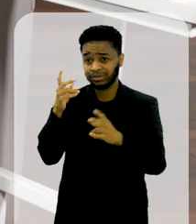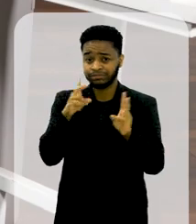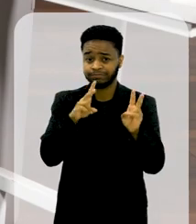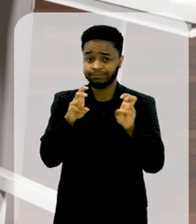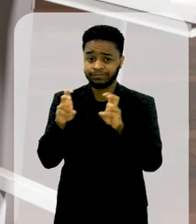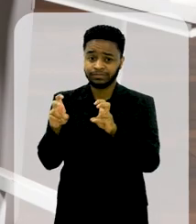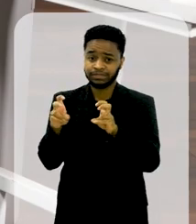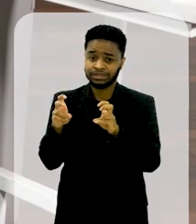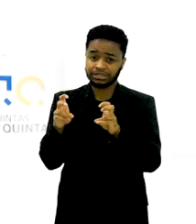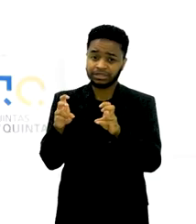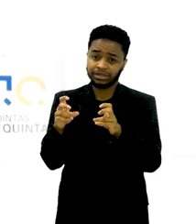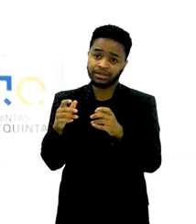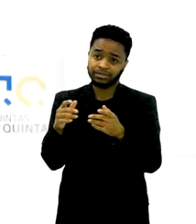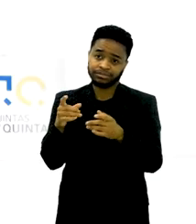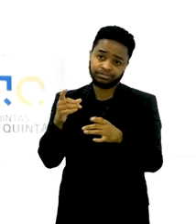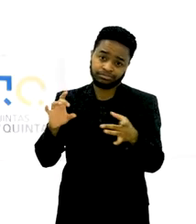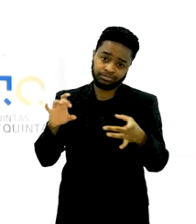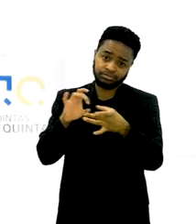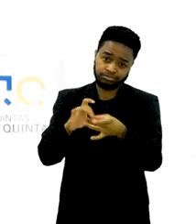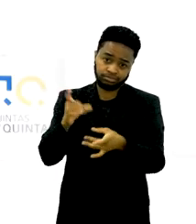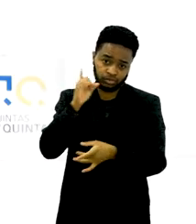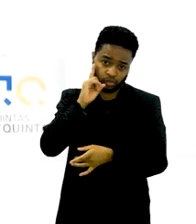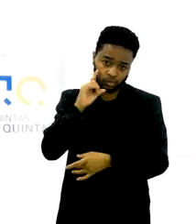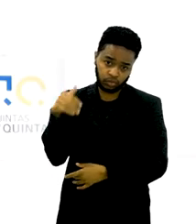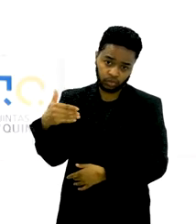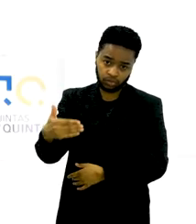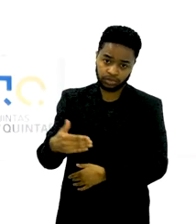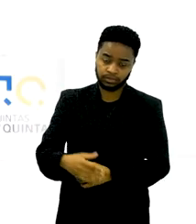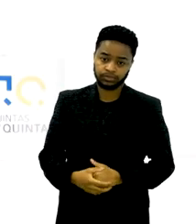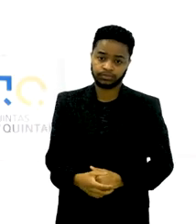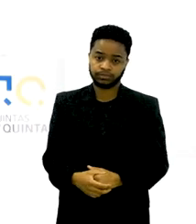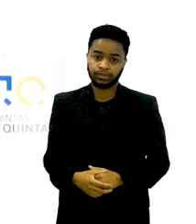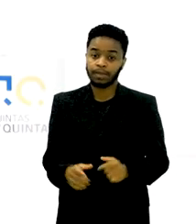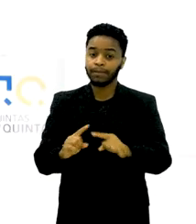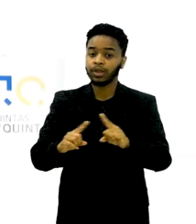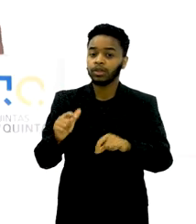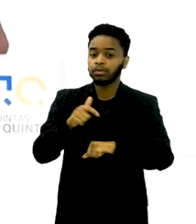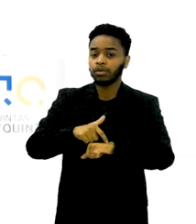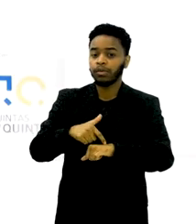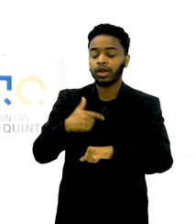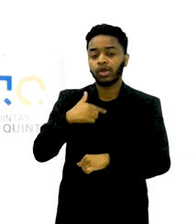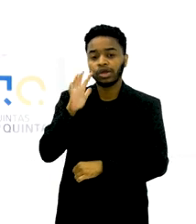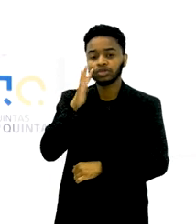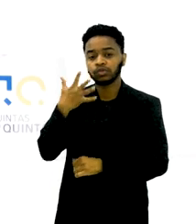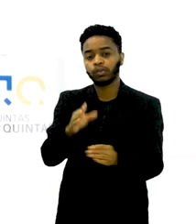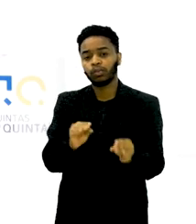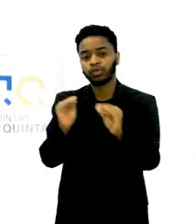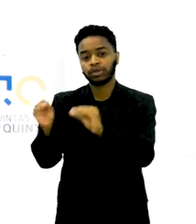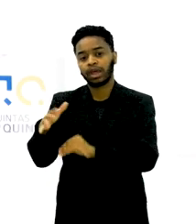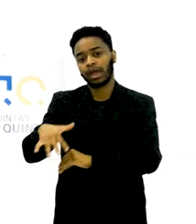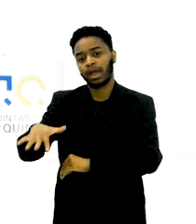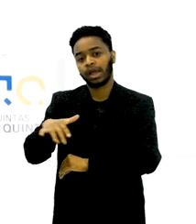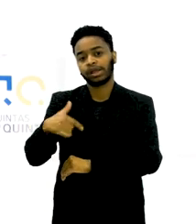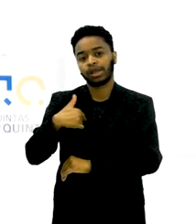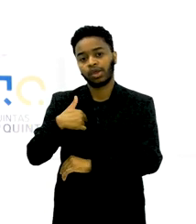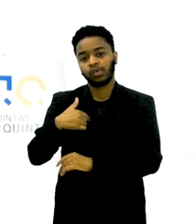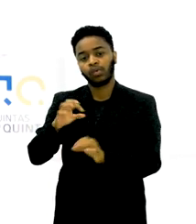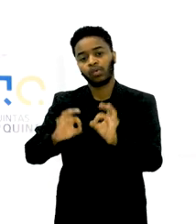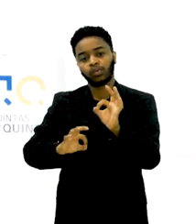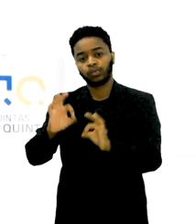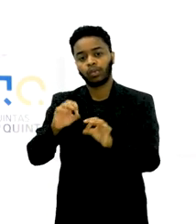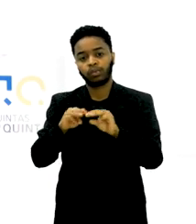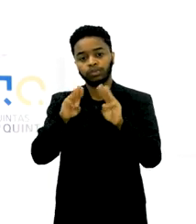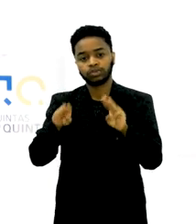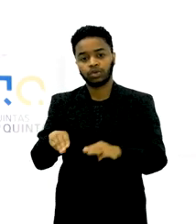era uma questão do meu dia a dia eh quando eu resolvo sair da área de Nutrição eu vou dirigir o Museu da